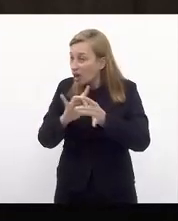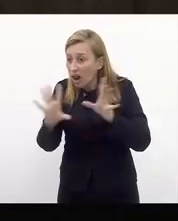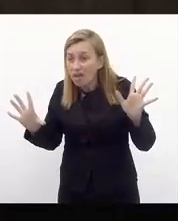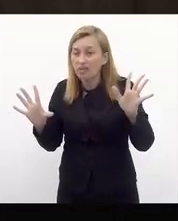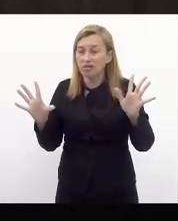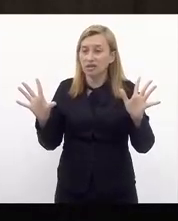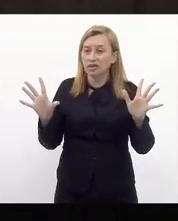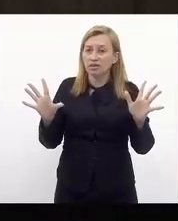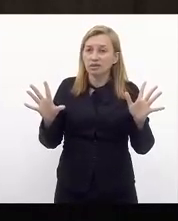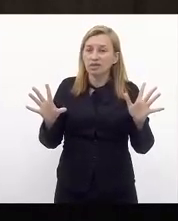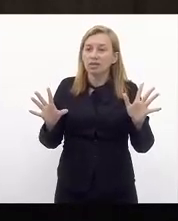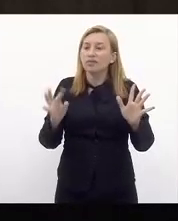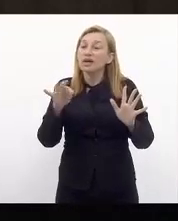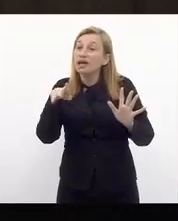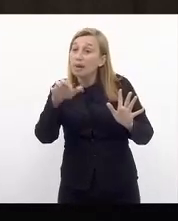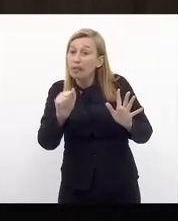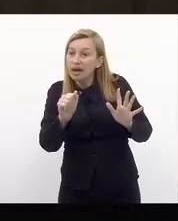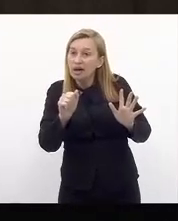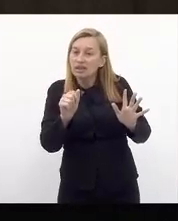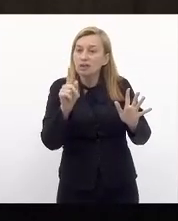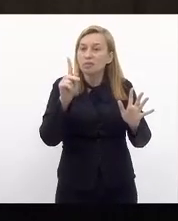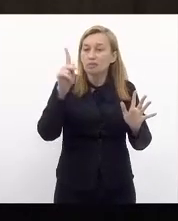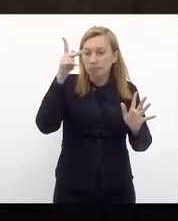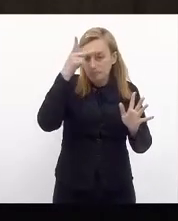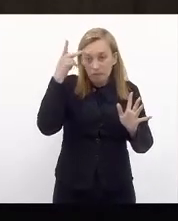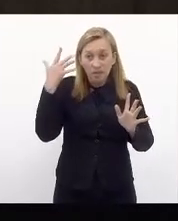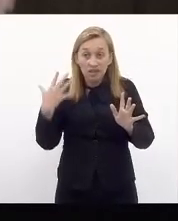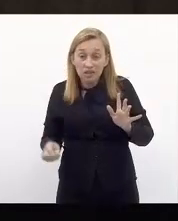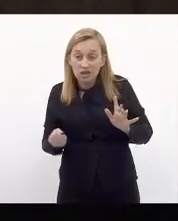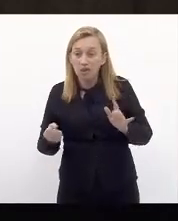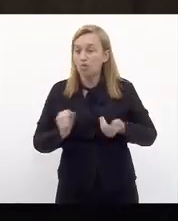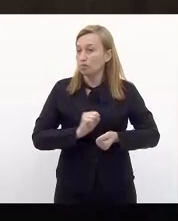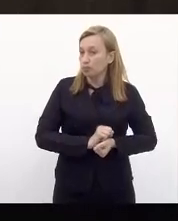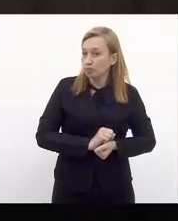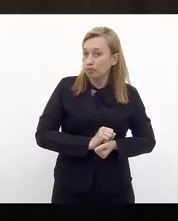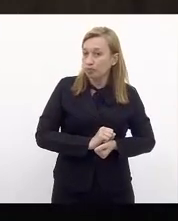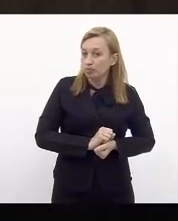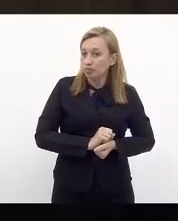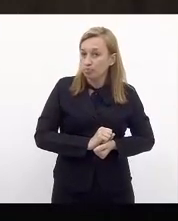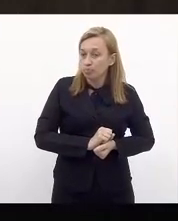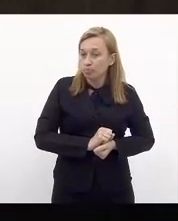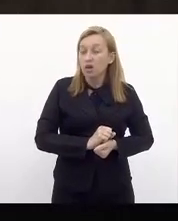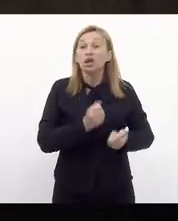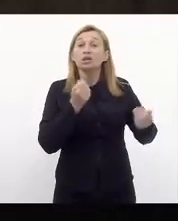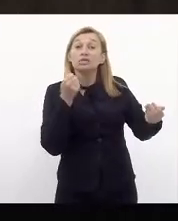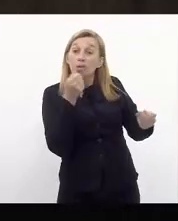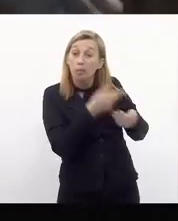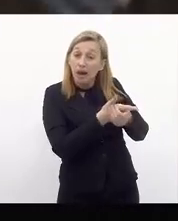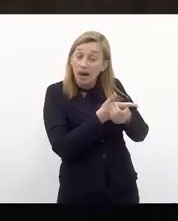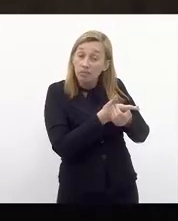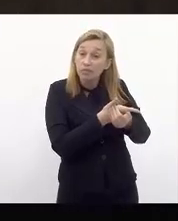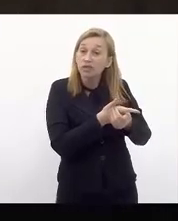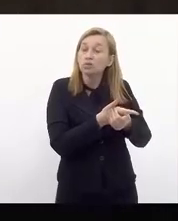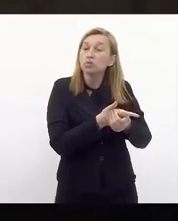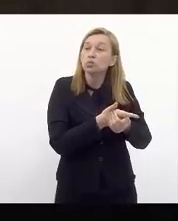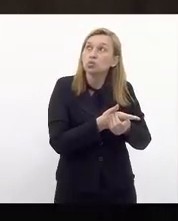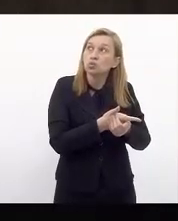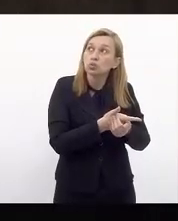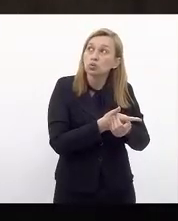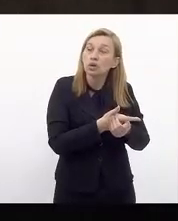aberto né a tabela de densidade das canções né da eventual incidência de contribuição a